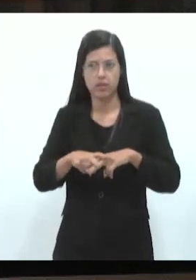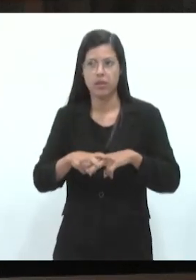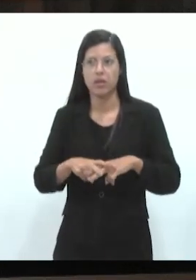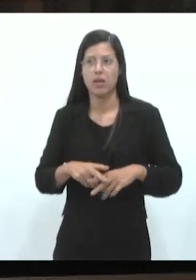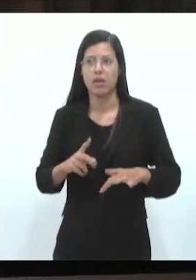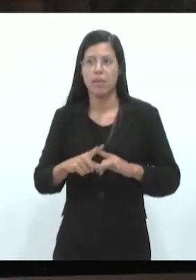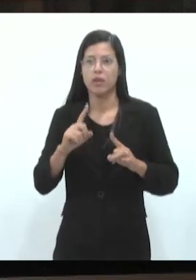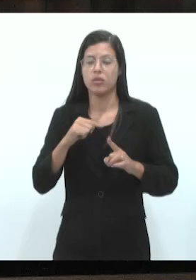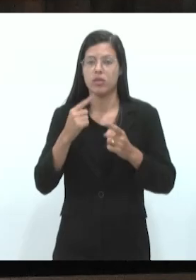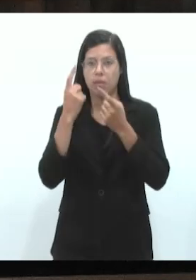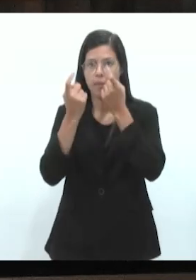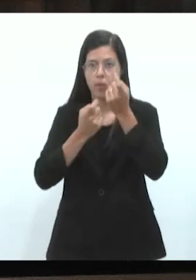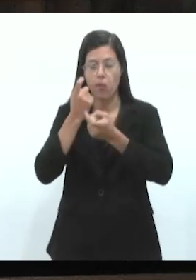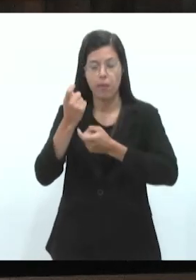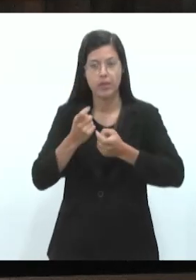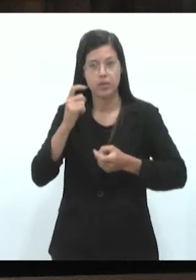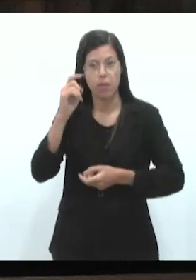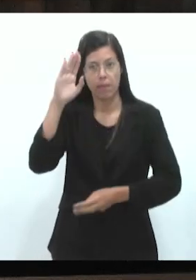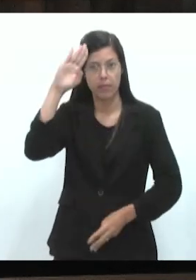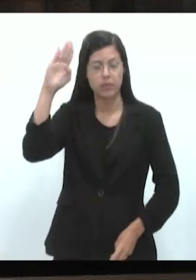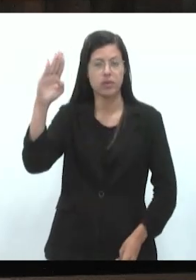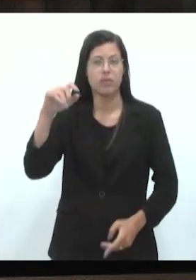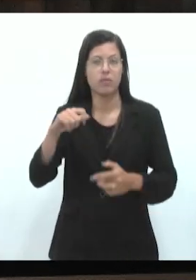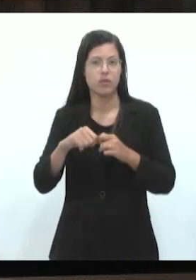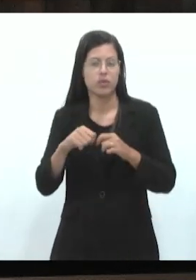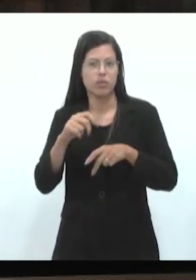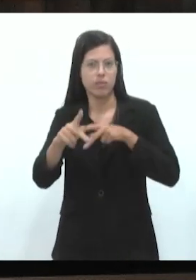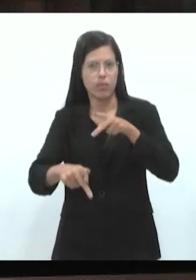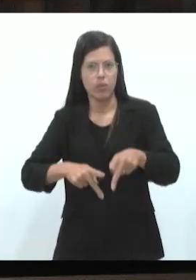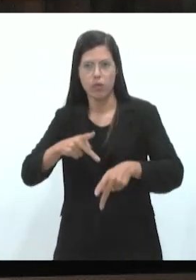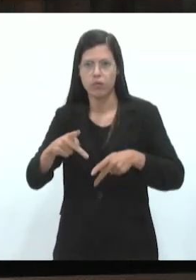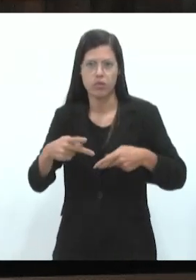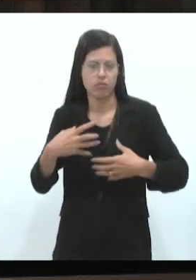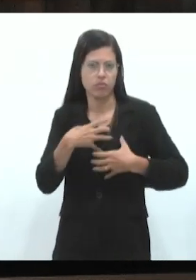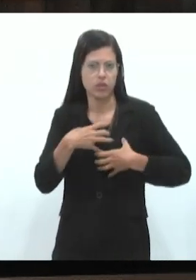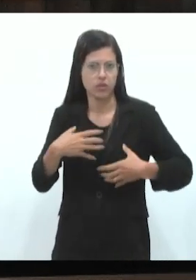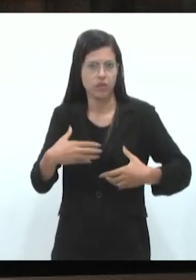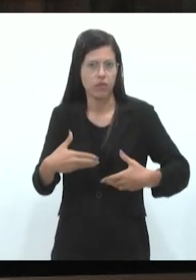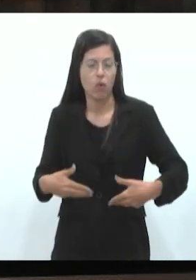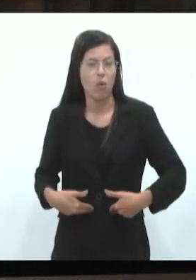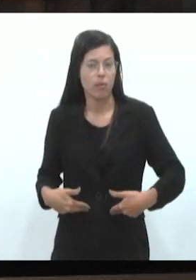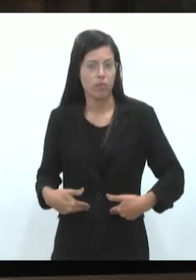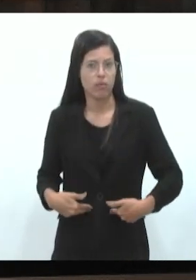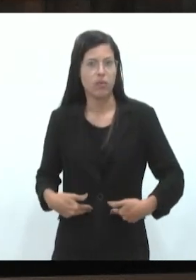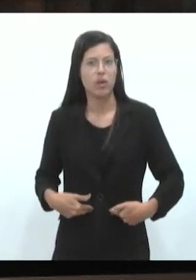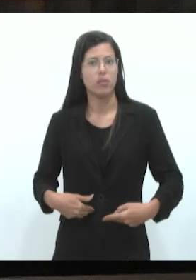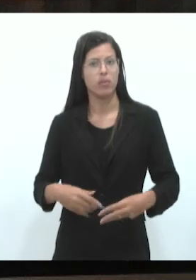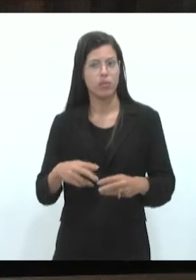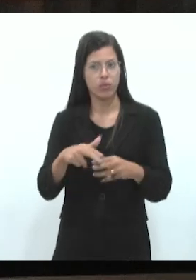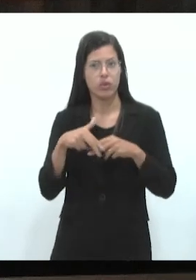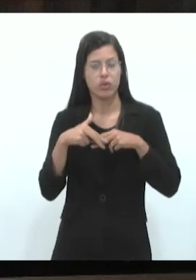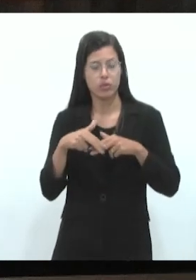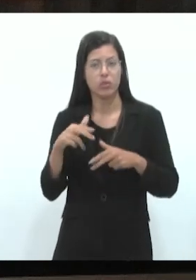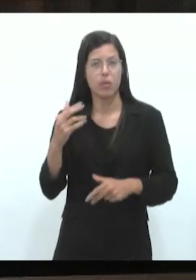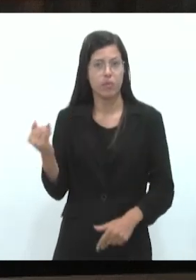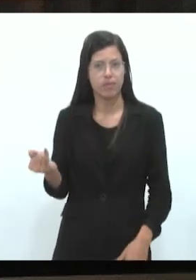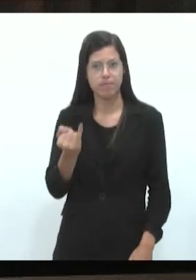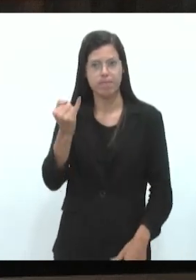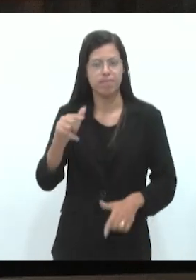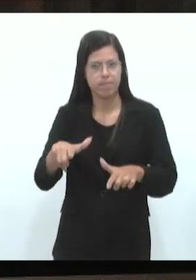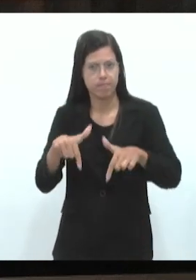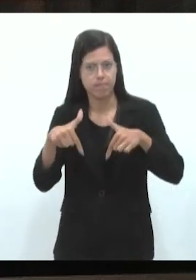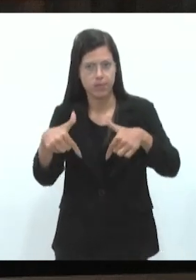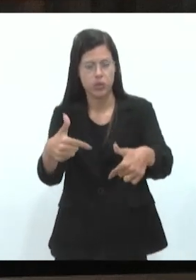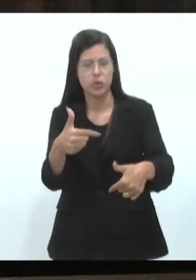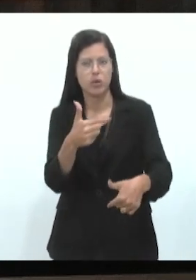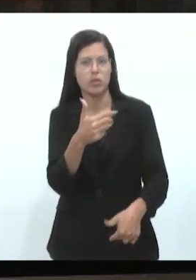1, antes de tudo, é fazer com que o povo não passe fome. E para isso é fundamental esse tipo de iniciativa que o presidente Lula fez,